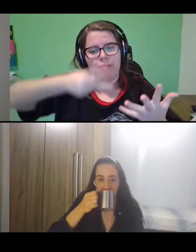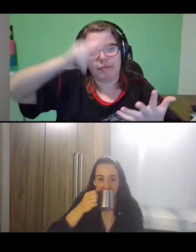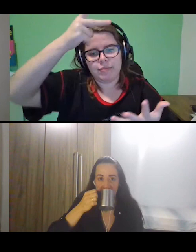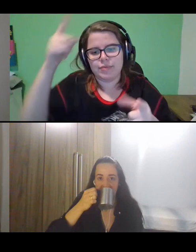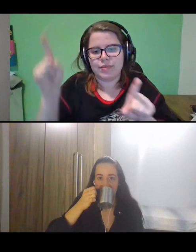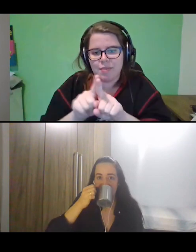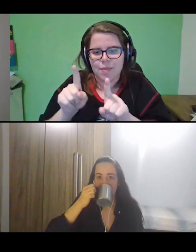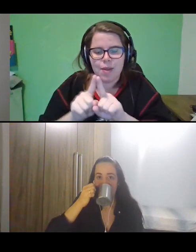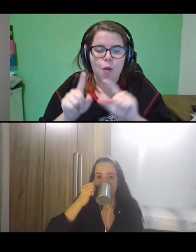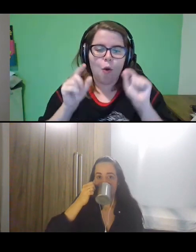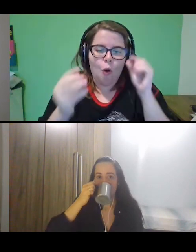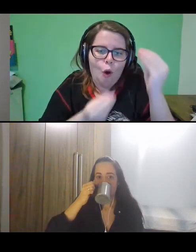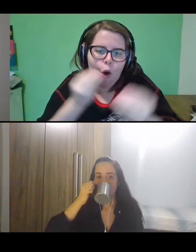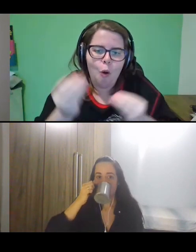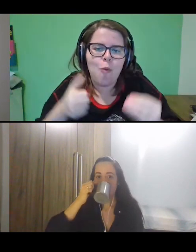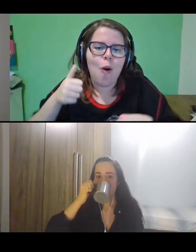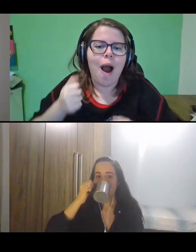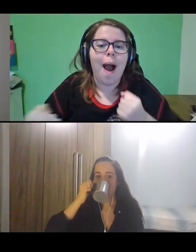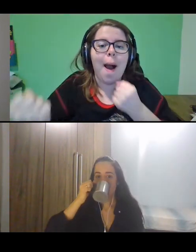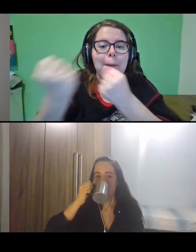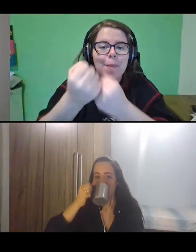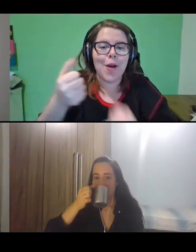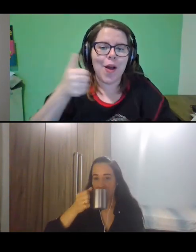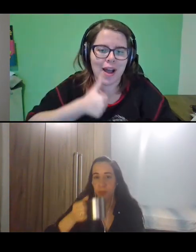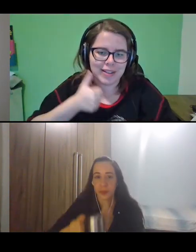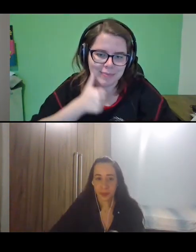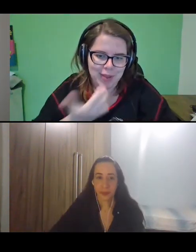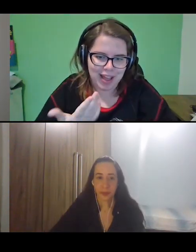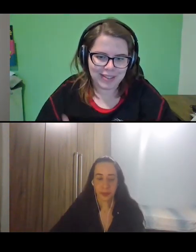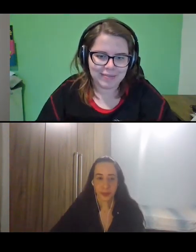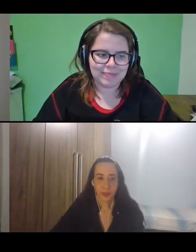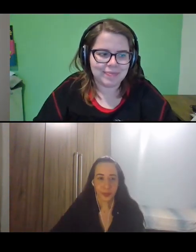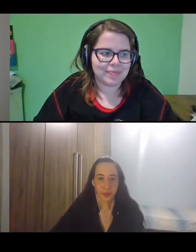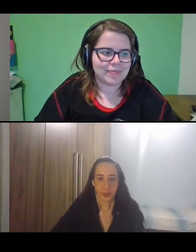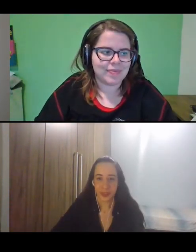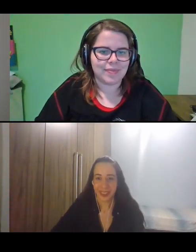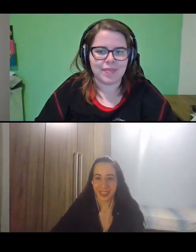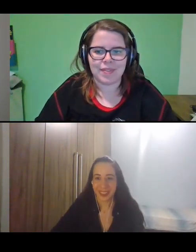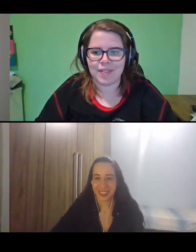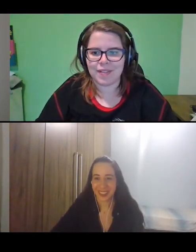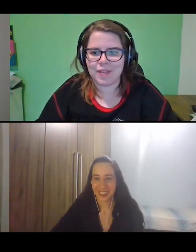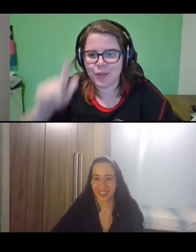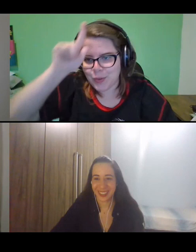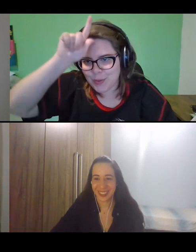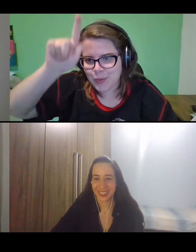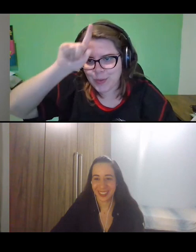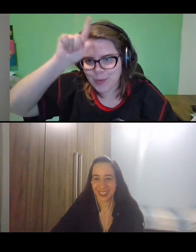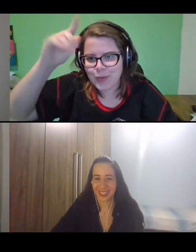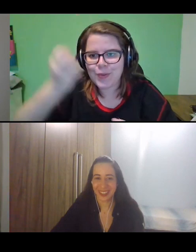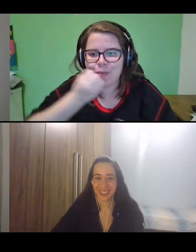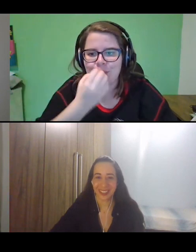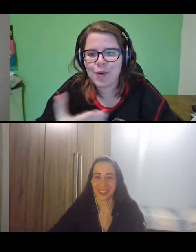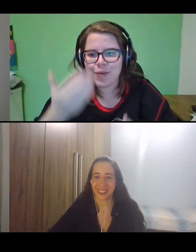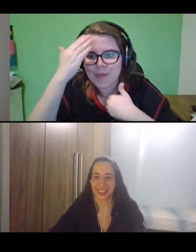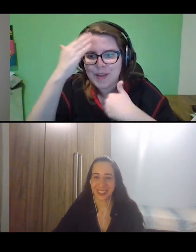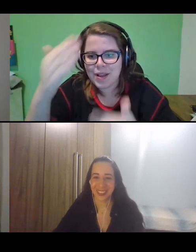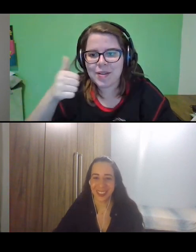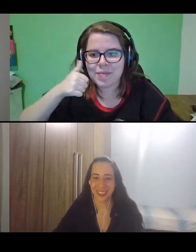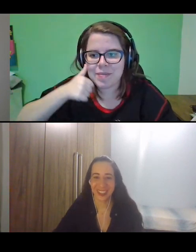como apoiar essas mulheres, né? Olha lá o Guga falando. Muito bom, Guga, filha